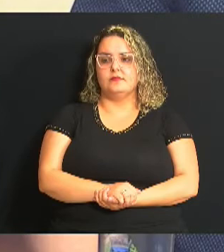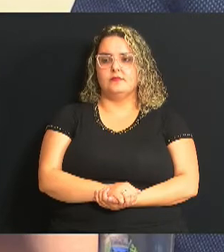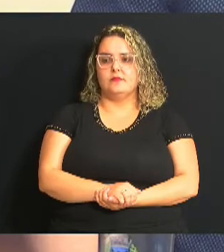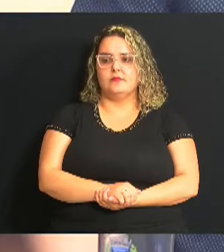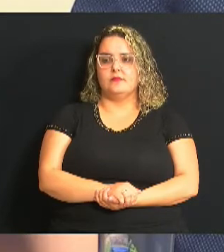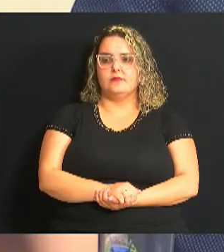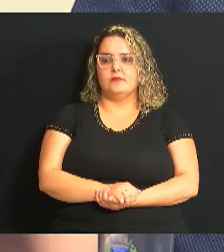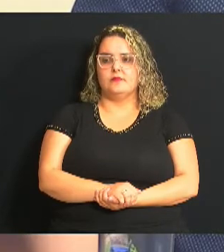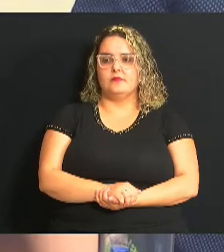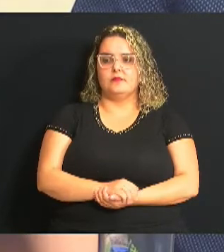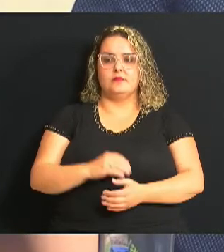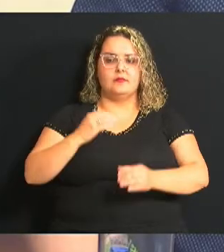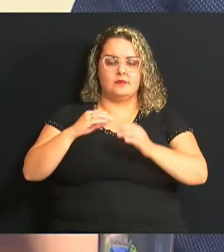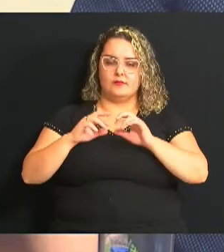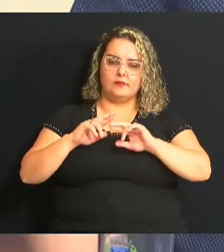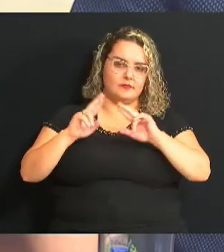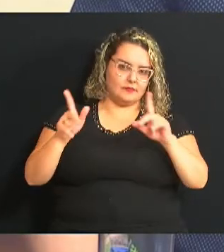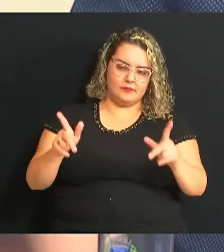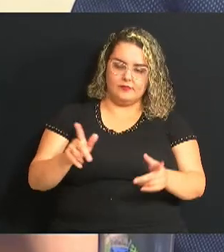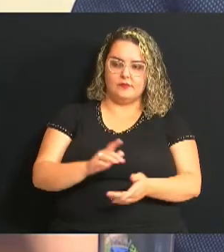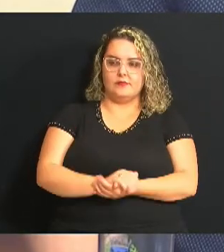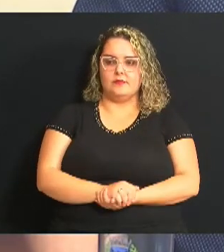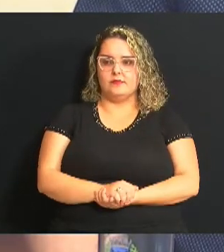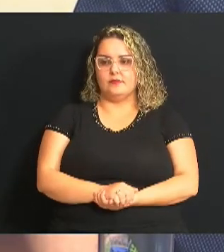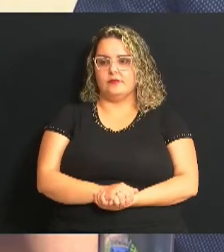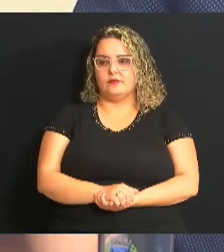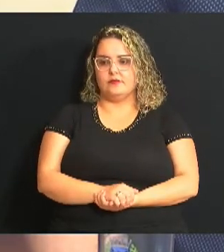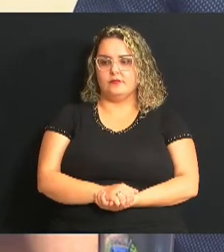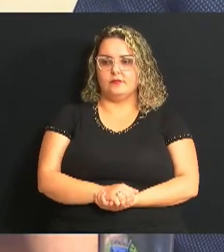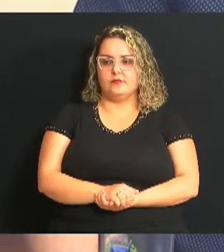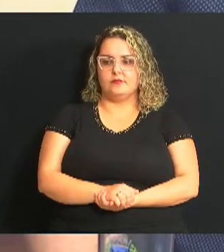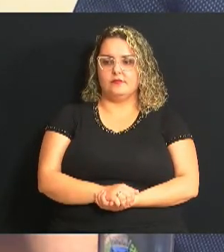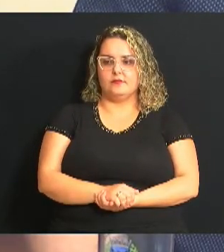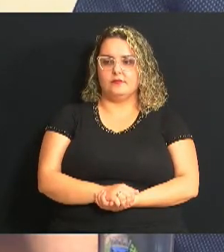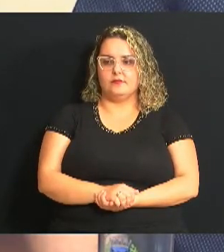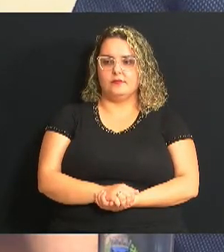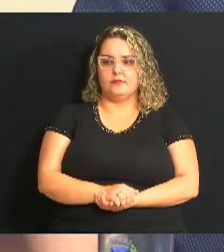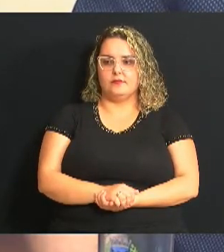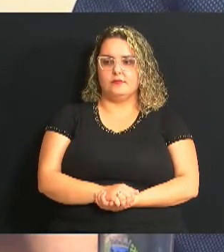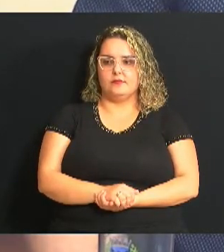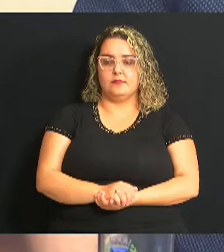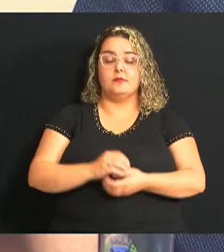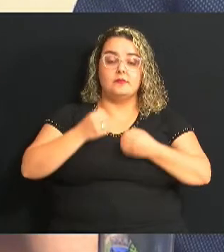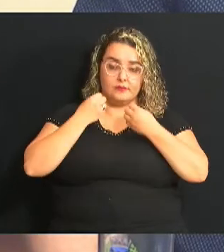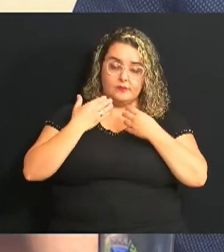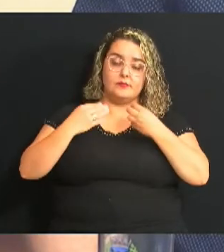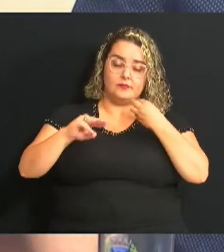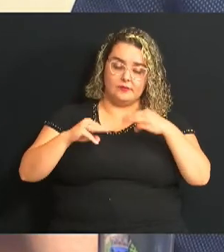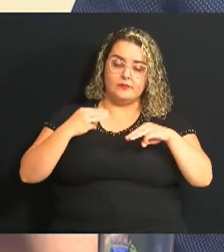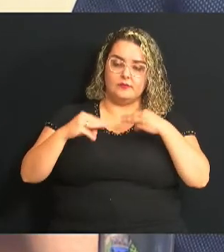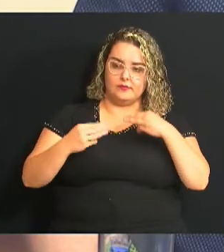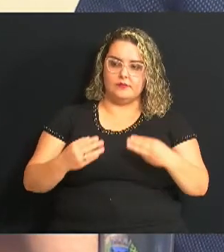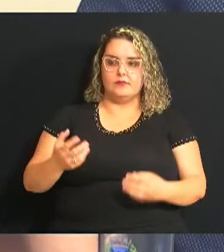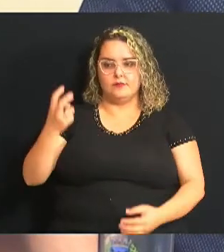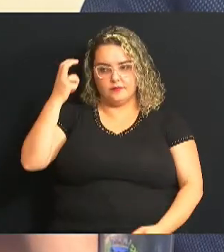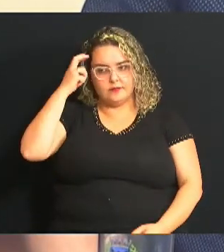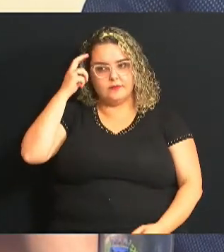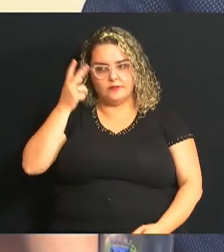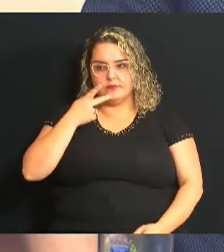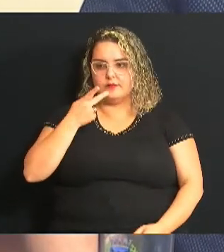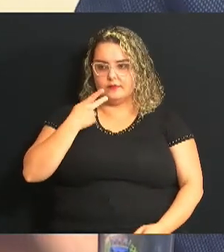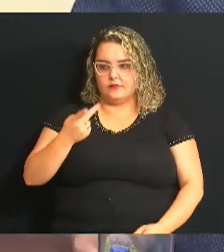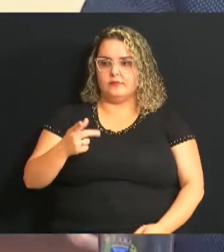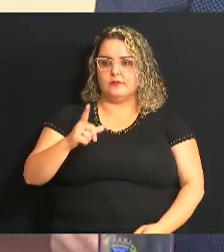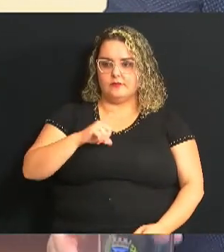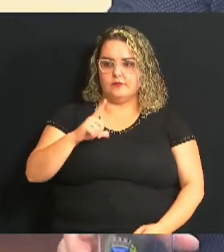é um coral diferenciado, né? Além de boa música, culturalmente falando, tem ainda